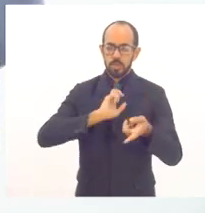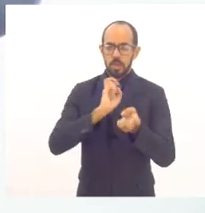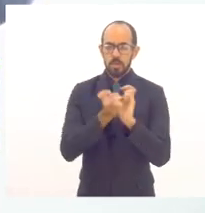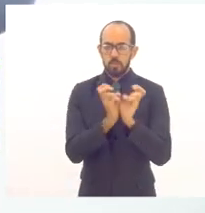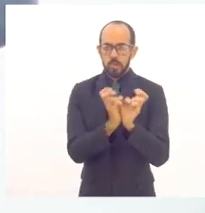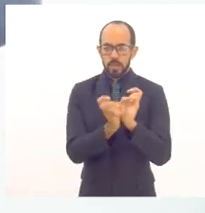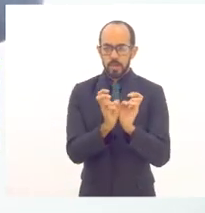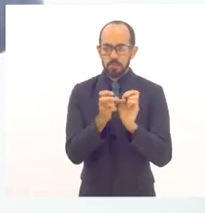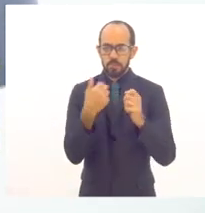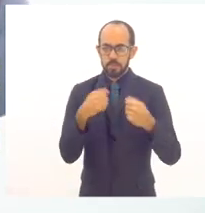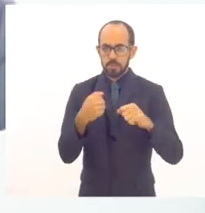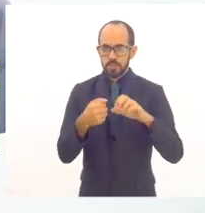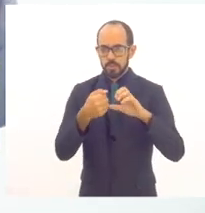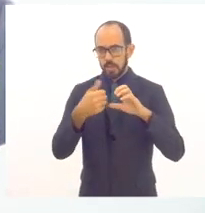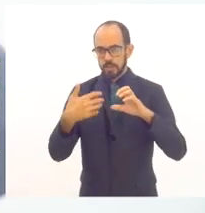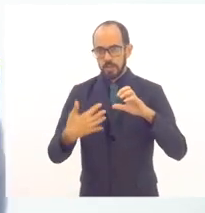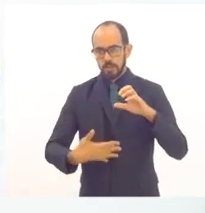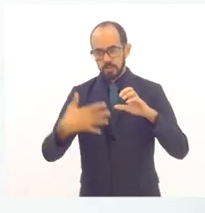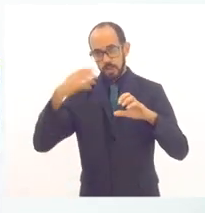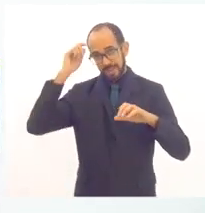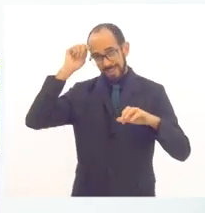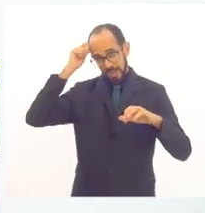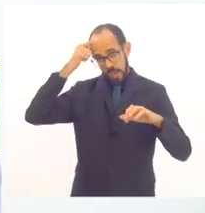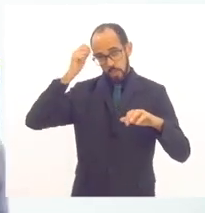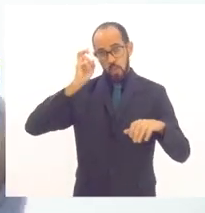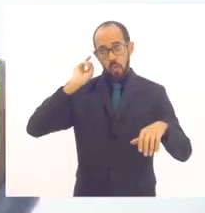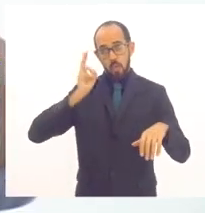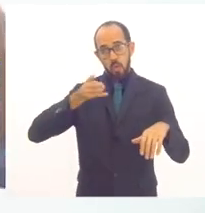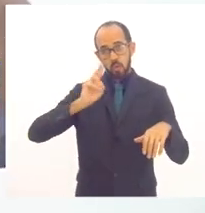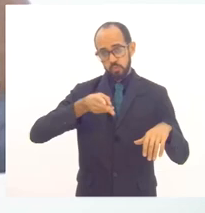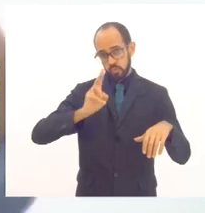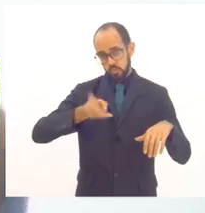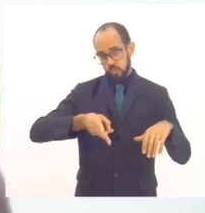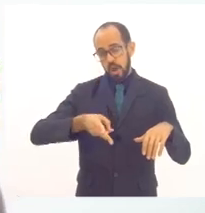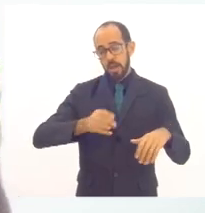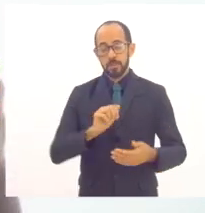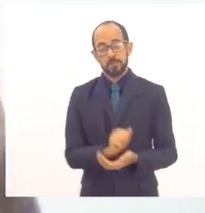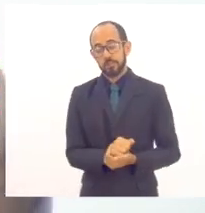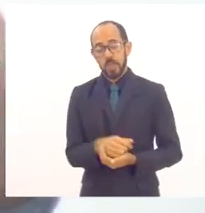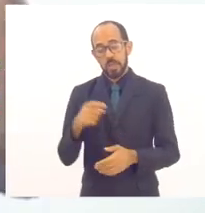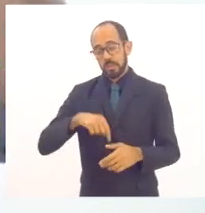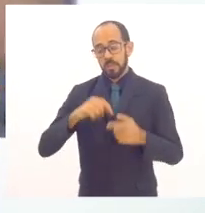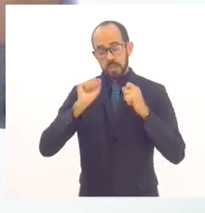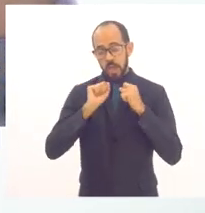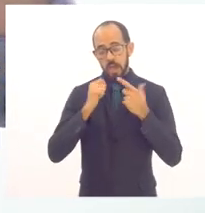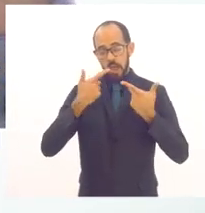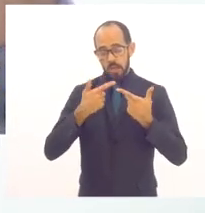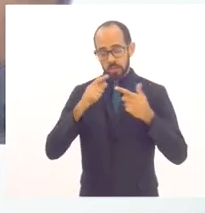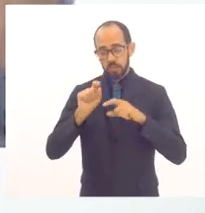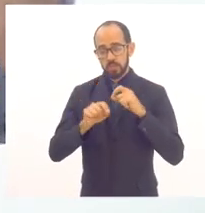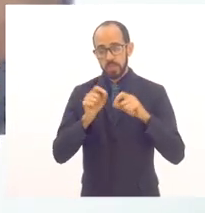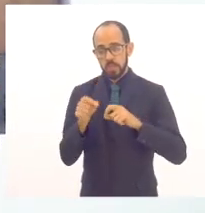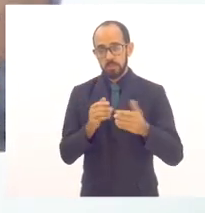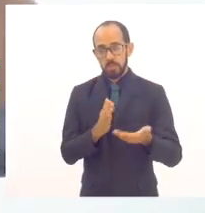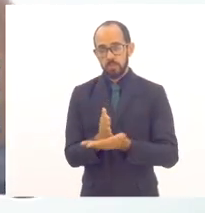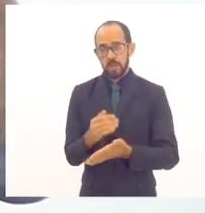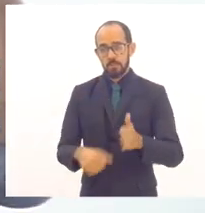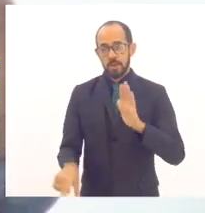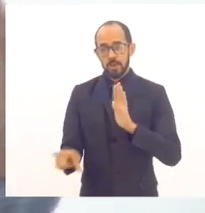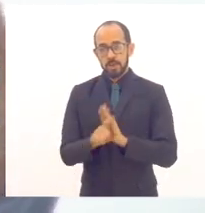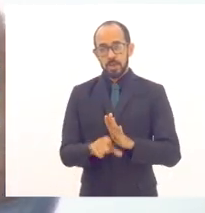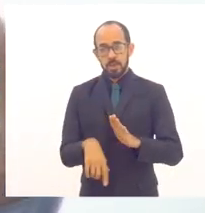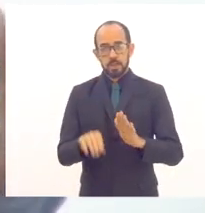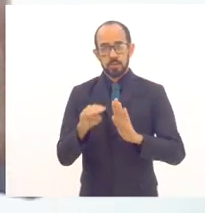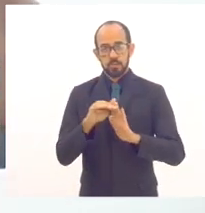o quê? Manter o caráter identitário negro dessa capoeira. Aqui agora, nessa Casa Legislativa, aprovaram uma lei chamada Programa Estadual